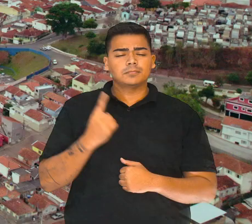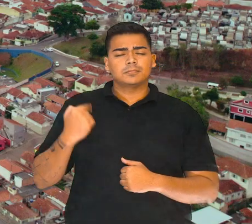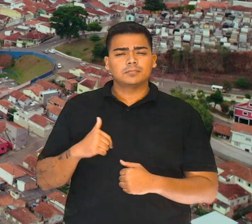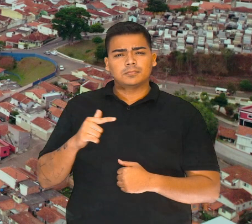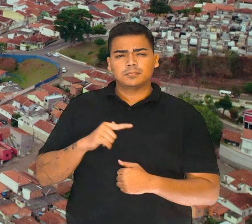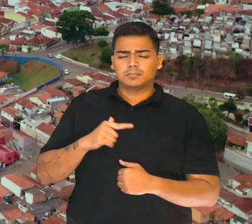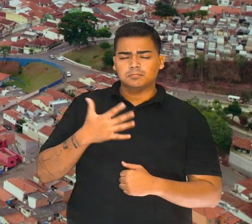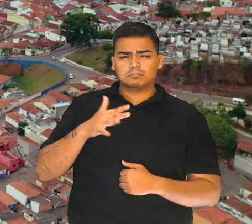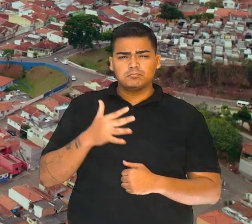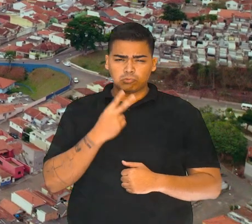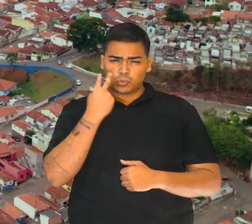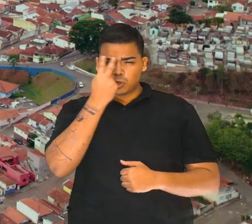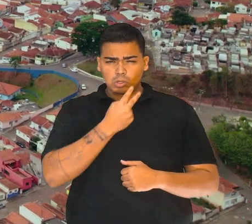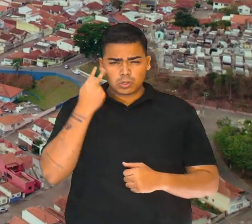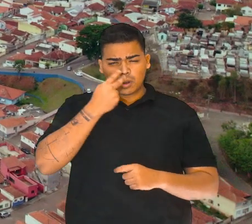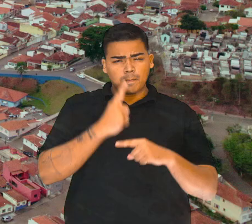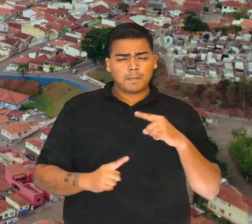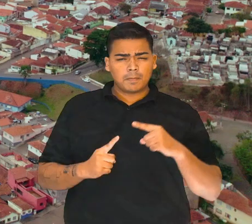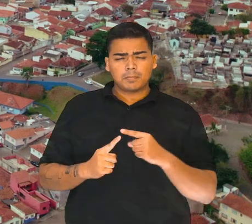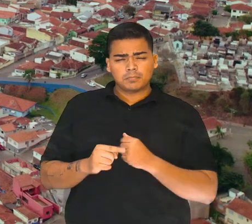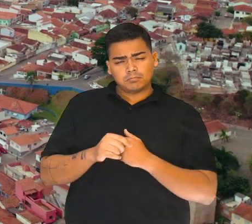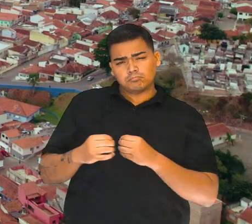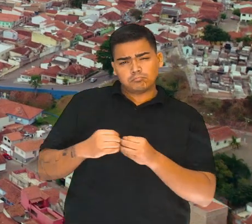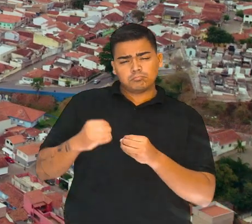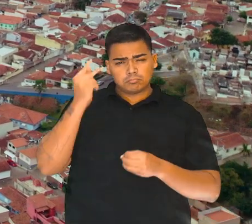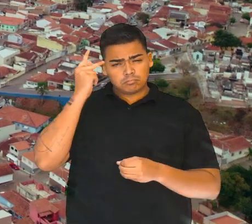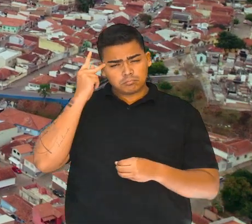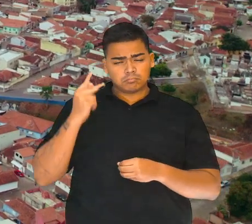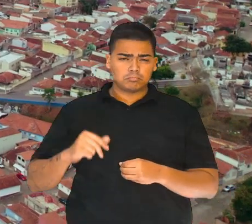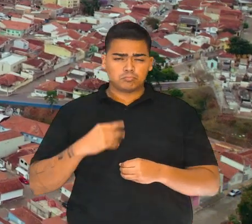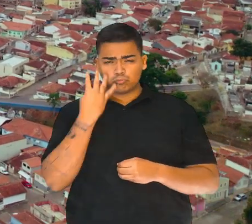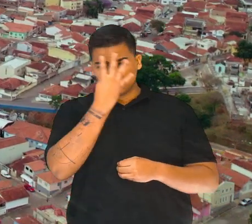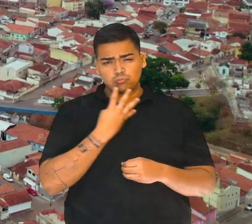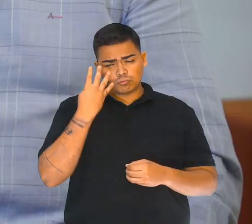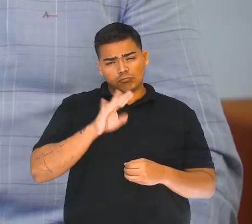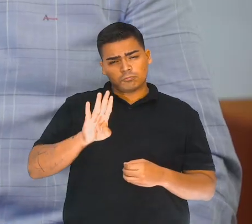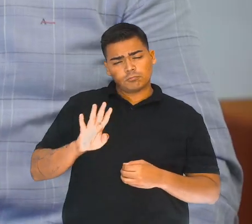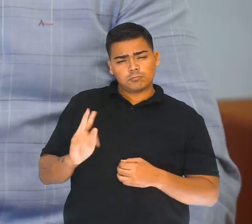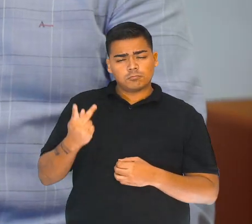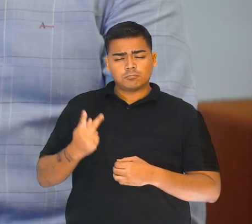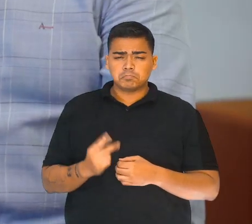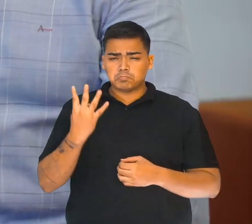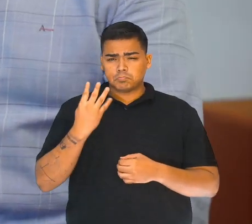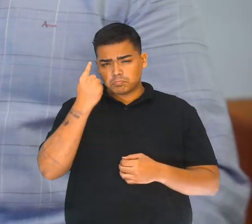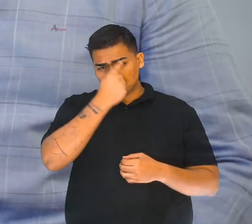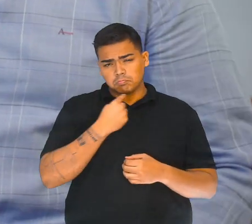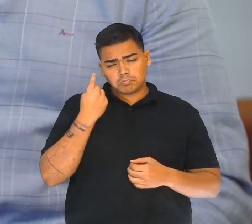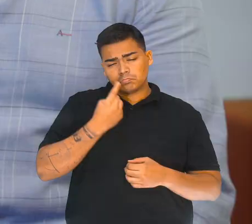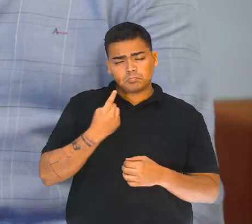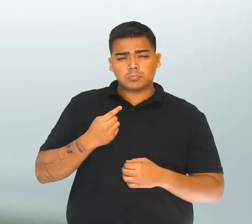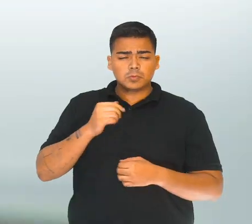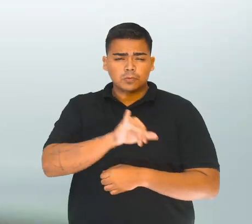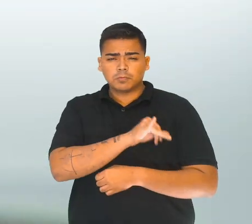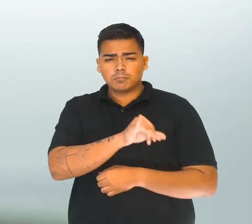Nós estamos aqui a 2h30 de São Paulo, 4h30 de Belo Horizonte, 4h30 do Rio de